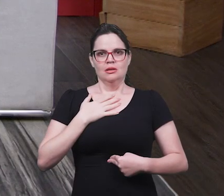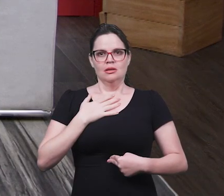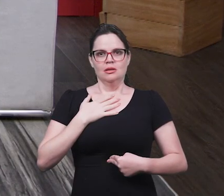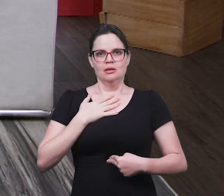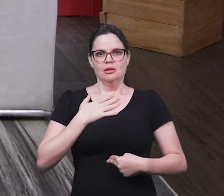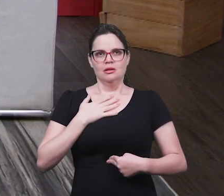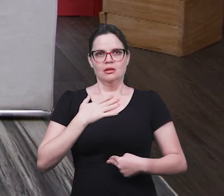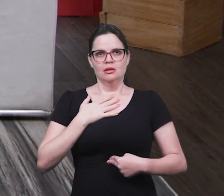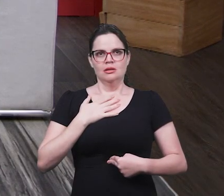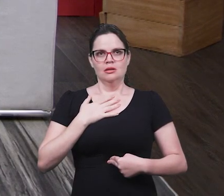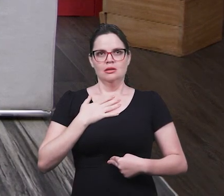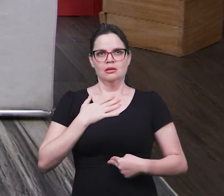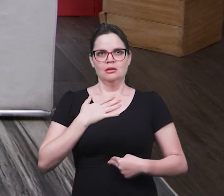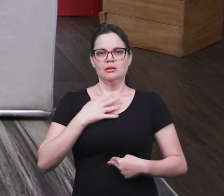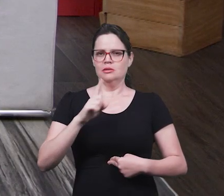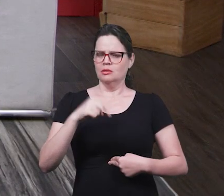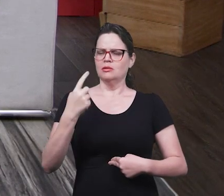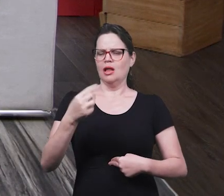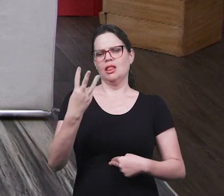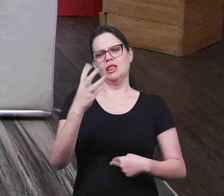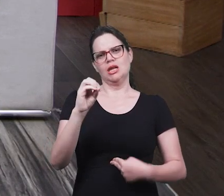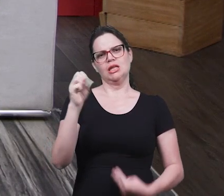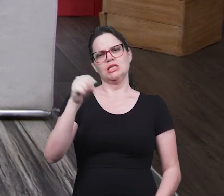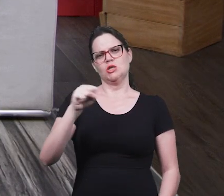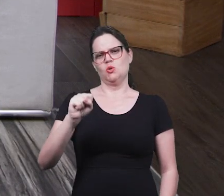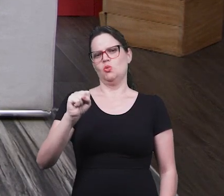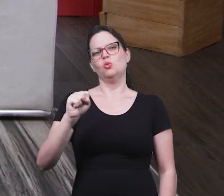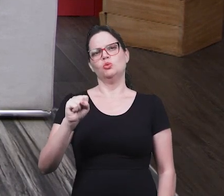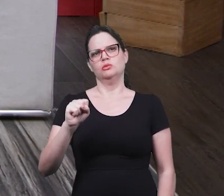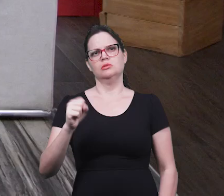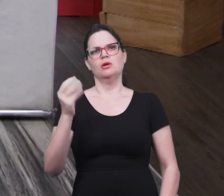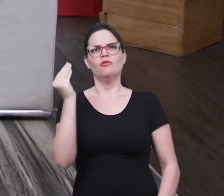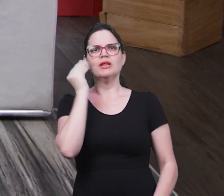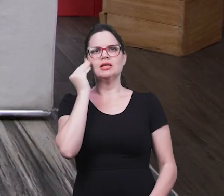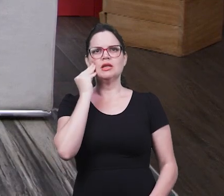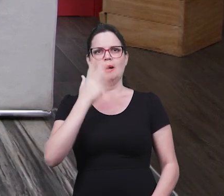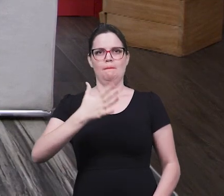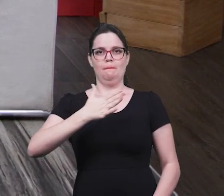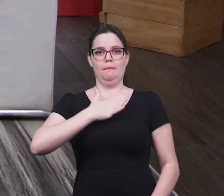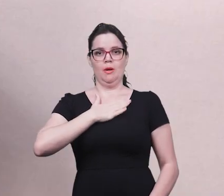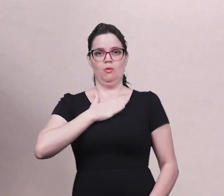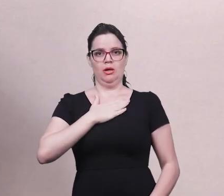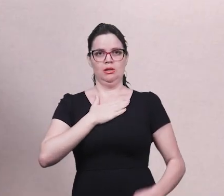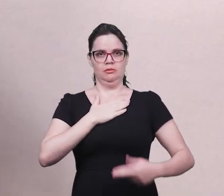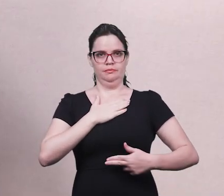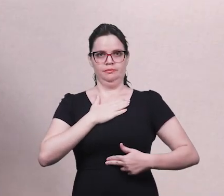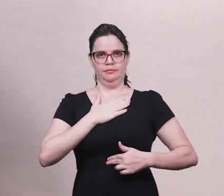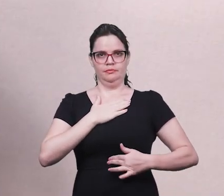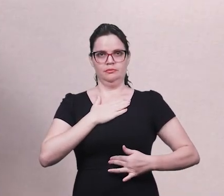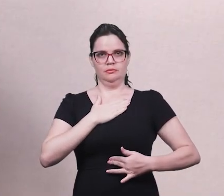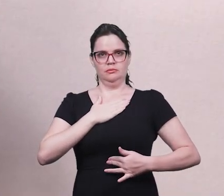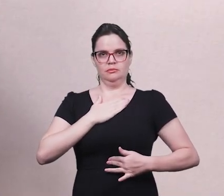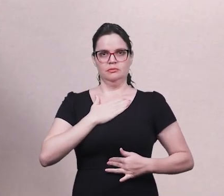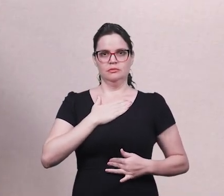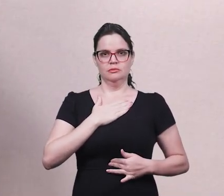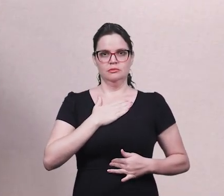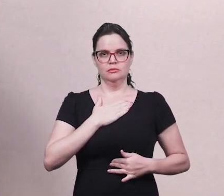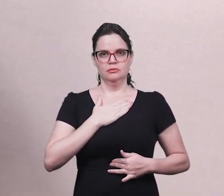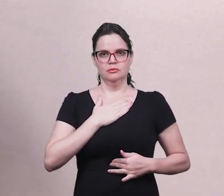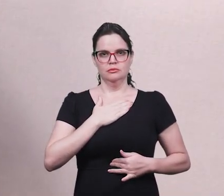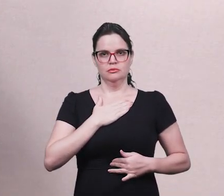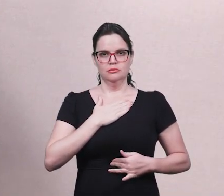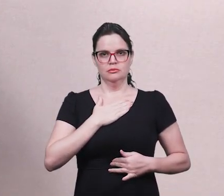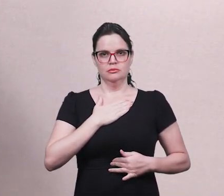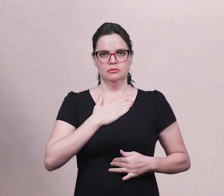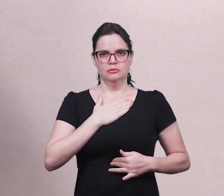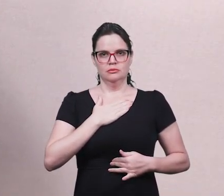porque a gente trabalha com a voz. Então, no mínimo 30 segundos. Então, você vai inspirar, coloca a mão aqui para sentir que não